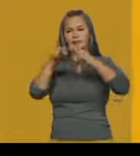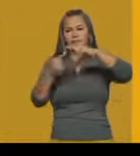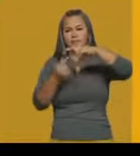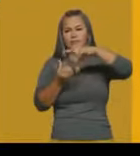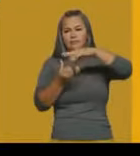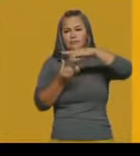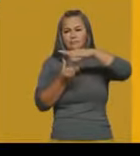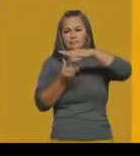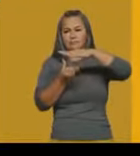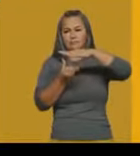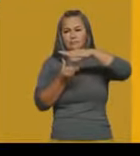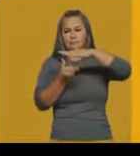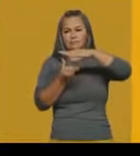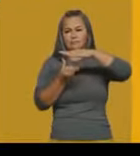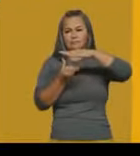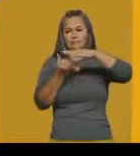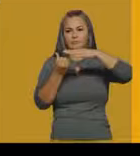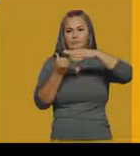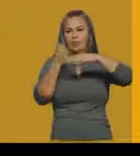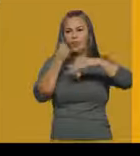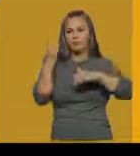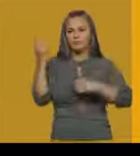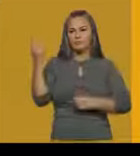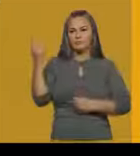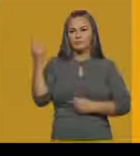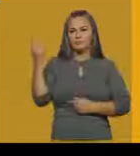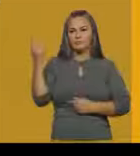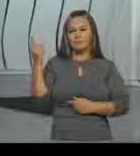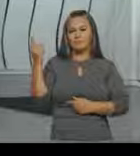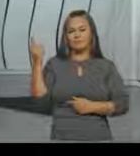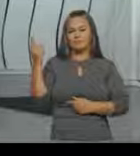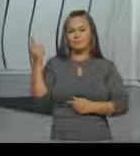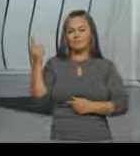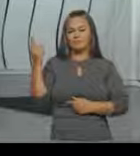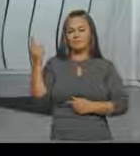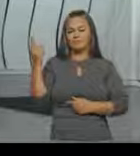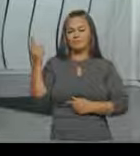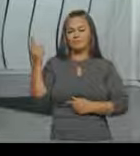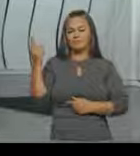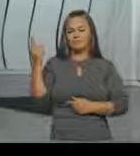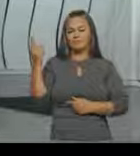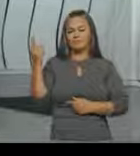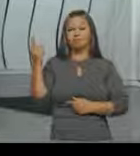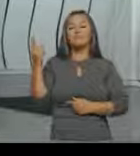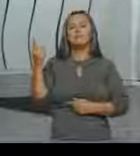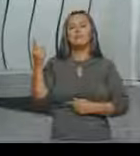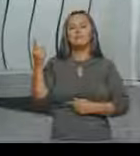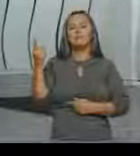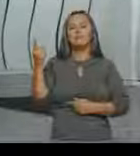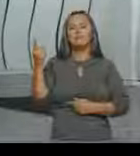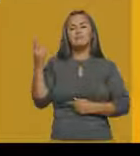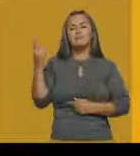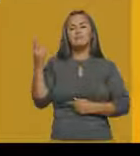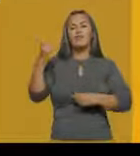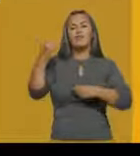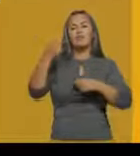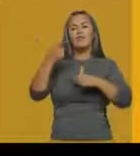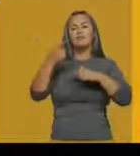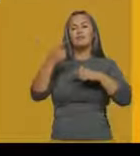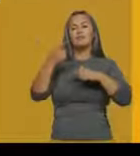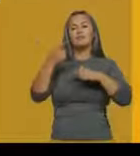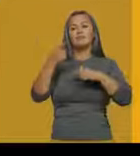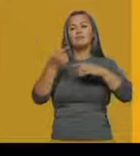também. Aqui também. E aqui também. Ah, agora eu vou subir. Então eu vou dividir por 4. Ah,